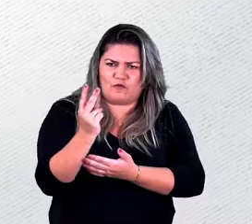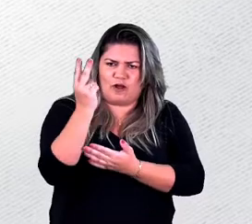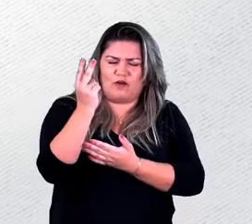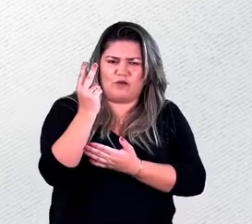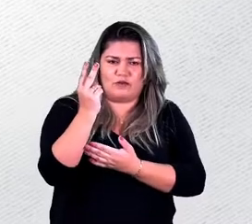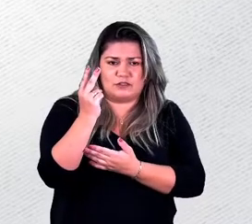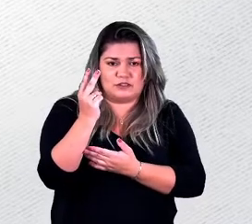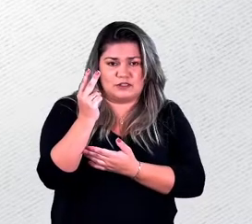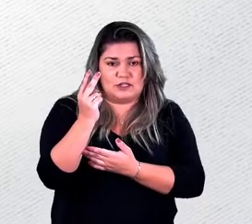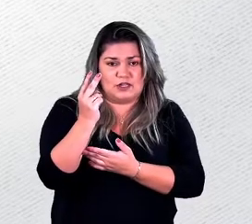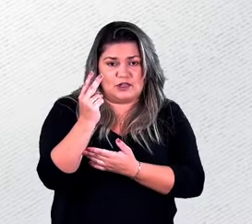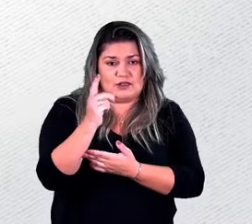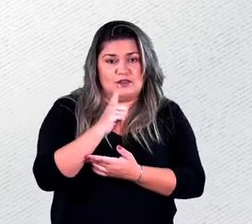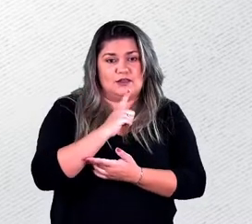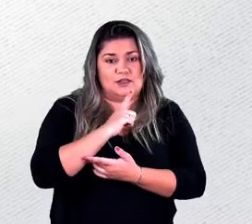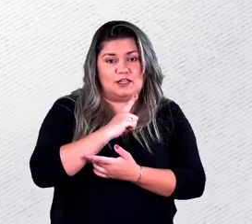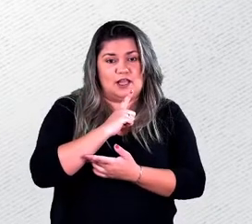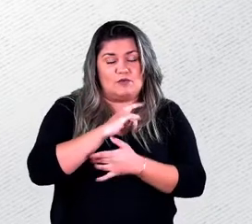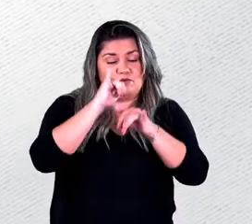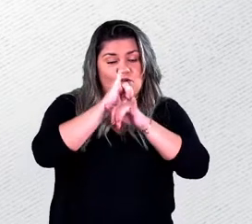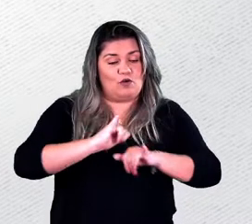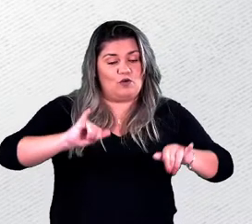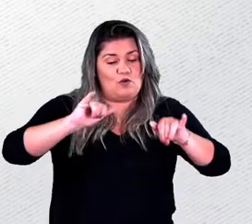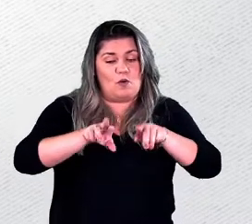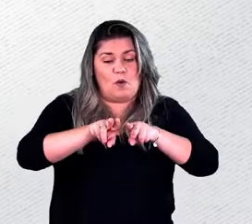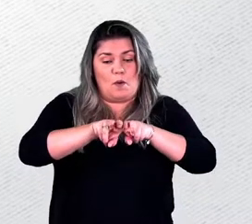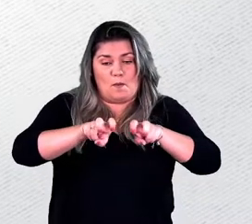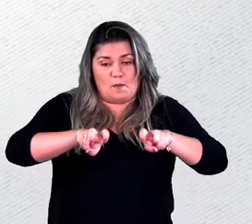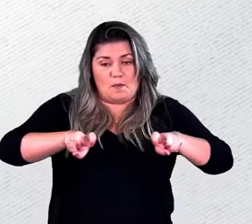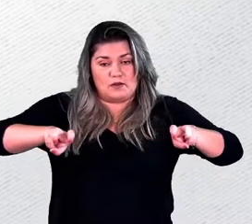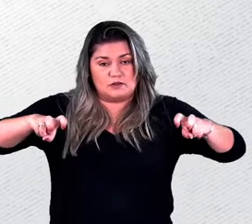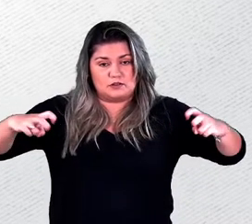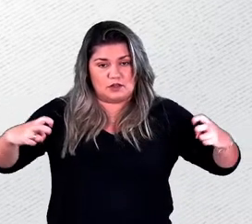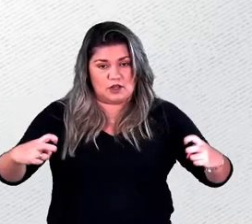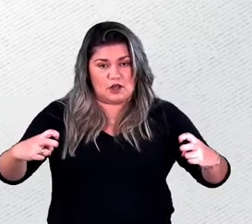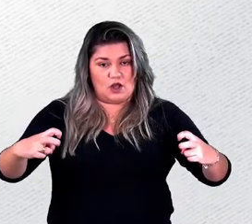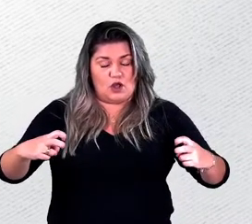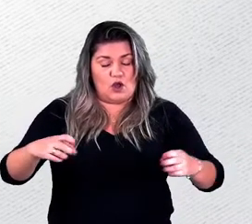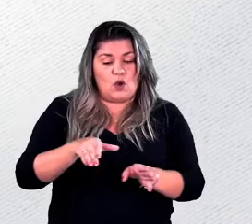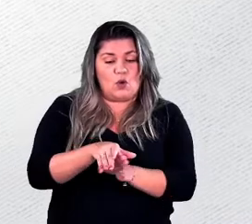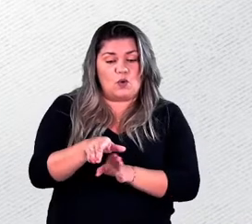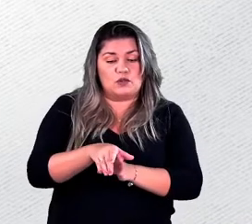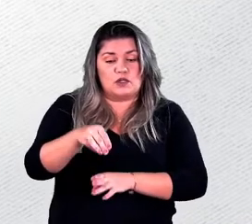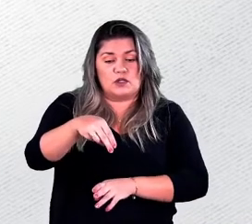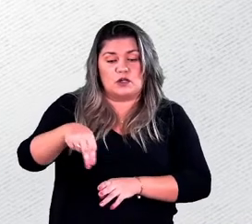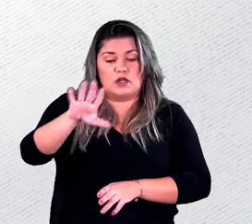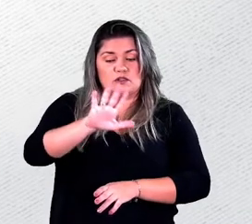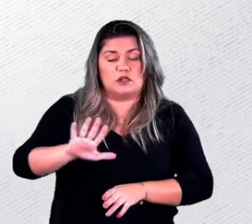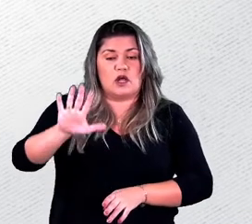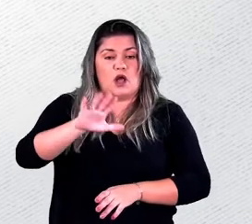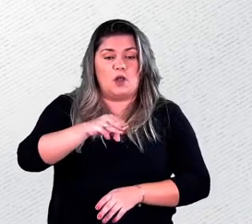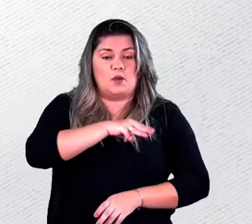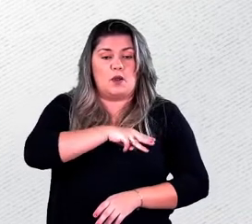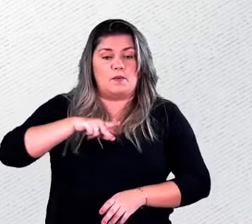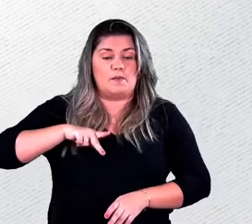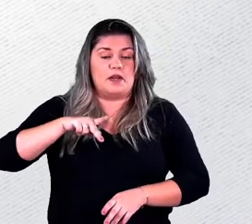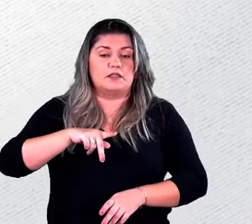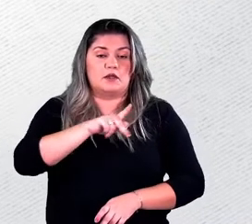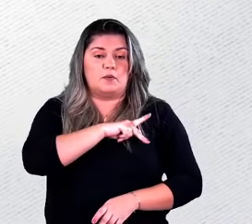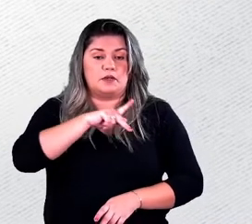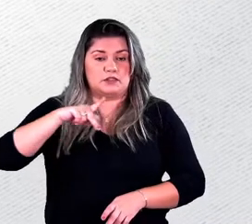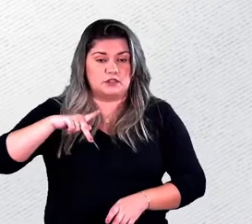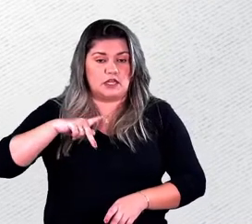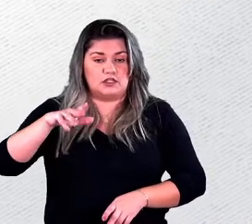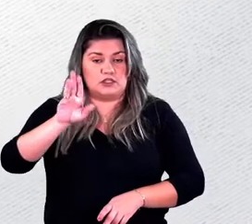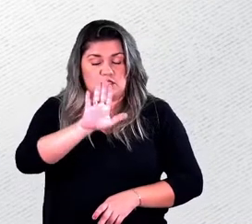e é anunciamos a mesa de honra desta solenidade o conselheiro Nacional do Ministério Público presidente da unidade Nacional